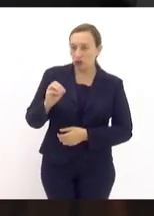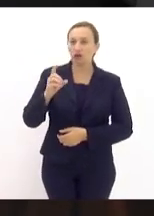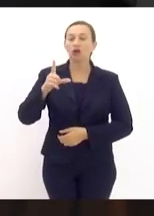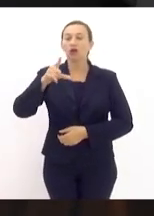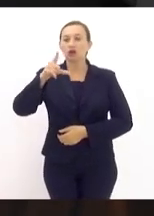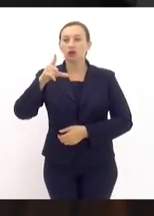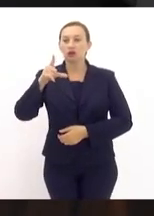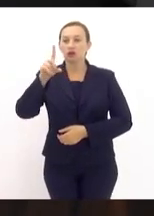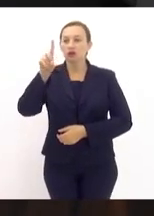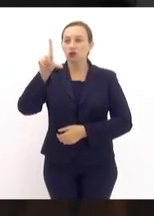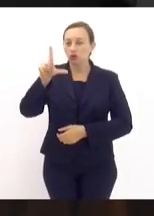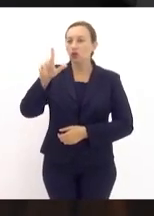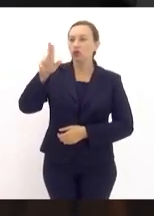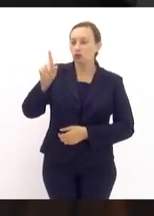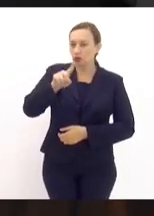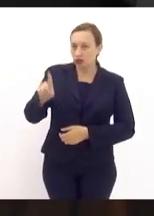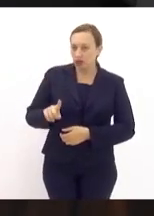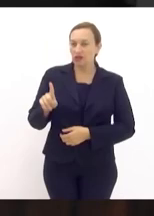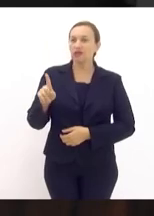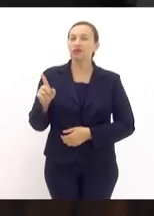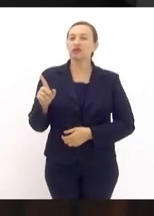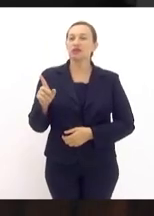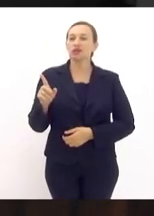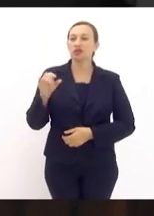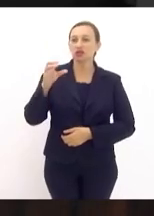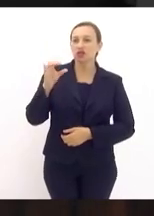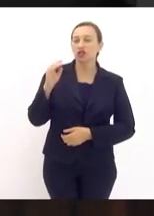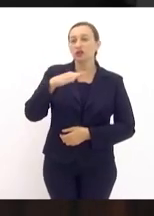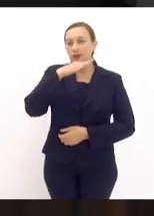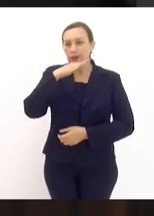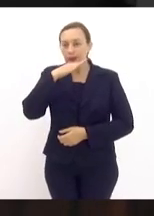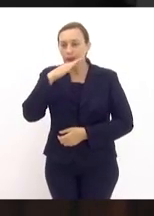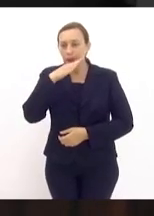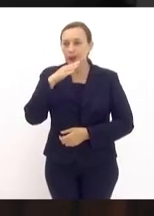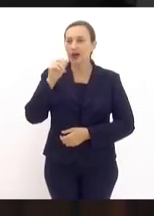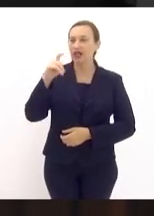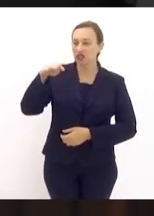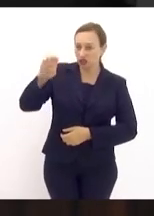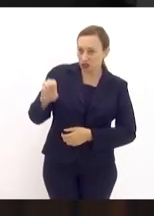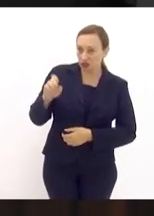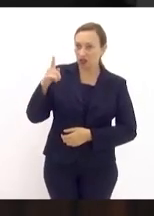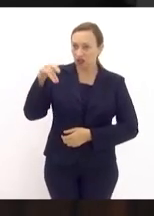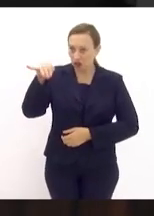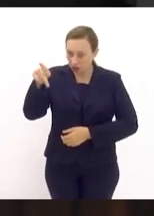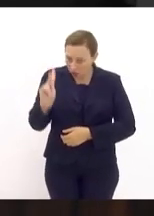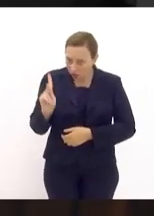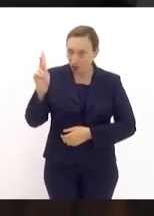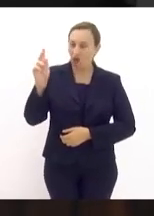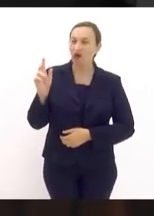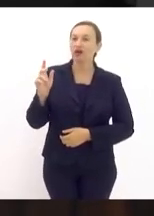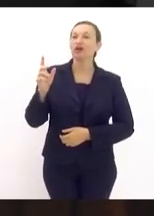Paulo, Chiquinho da Mangueira, Alexandre Quinoploque, Coronel Salema e Rodrigo Amorim.